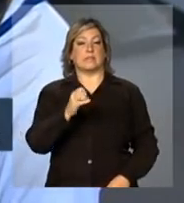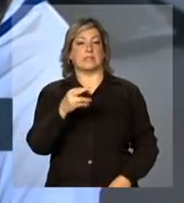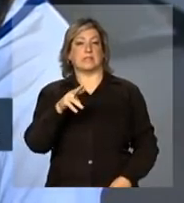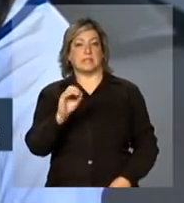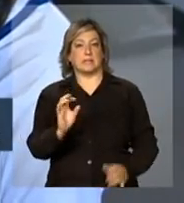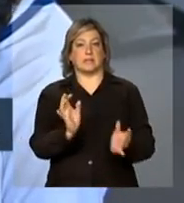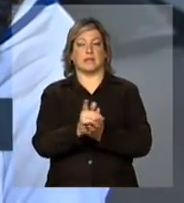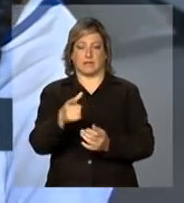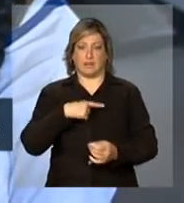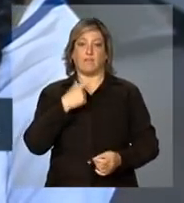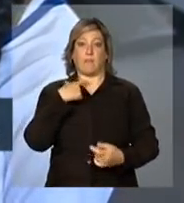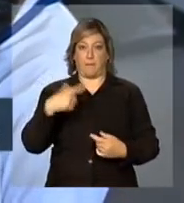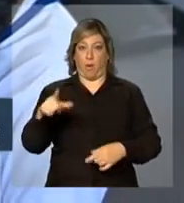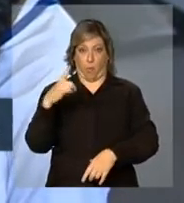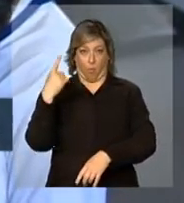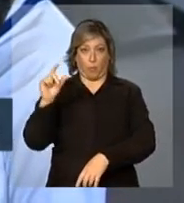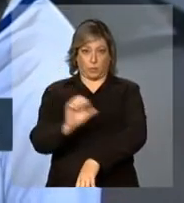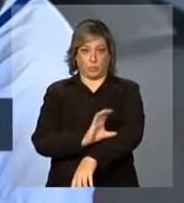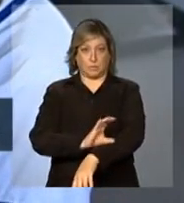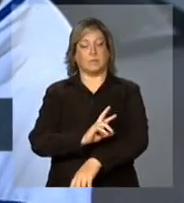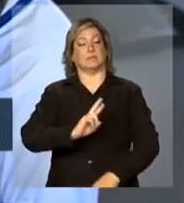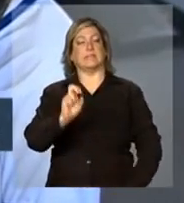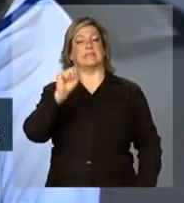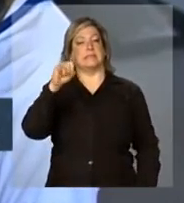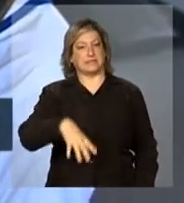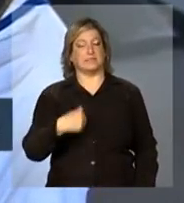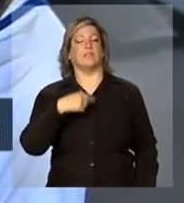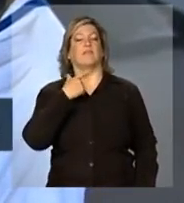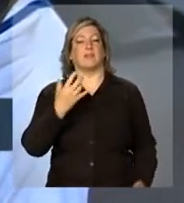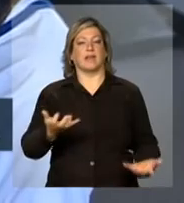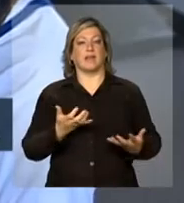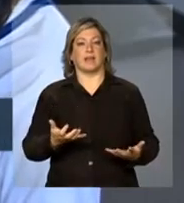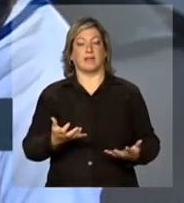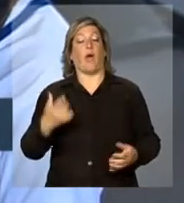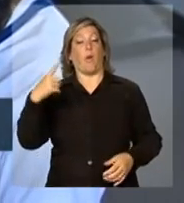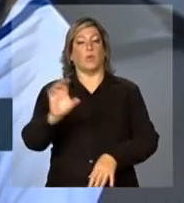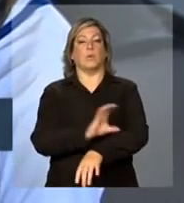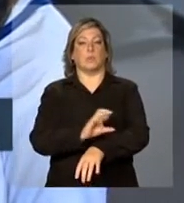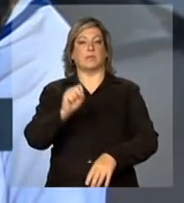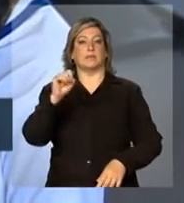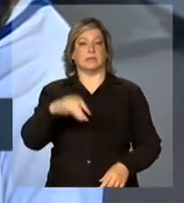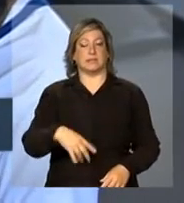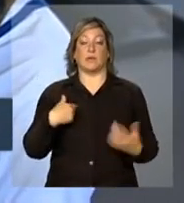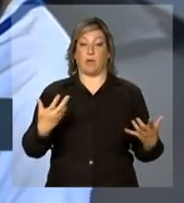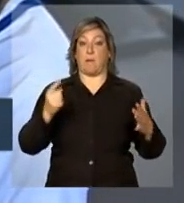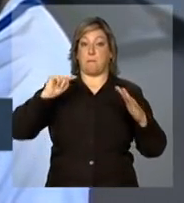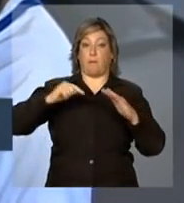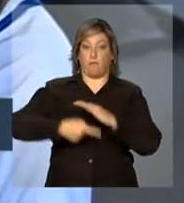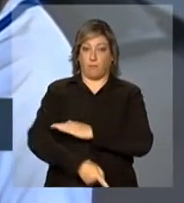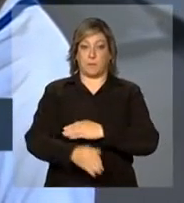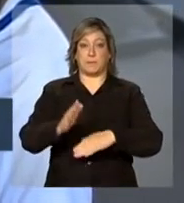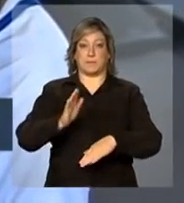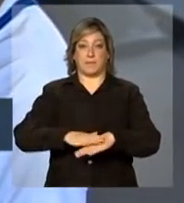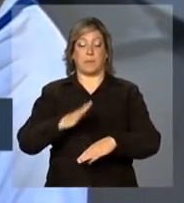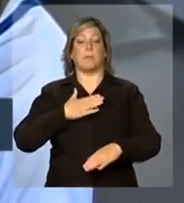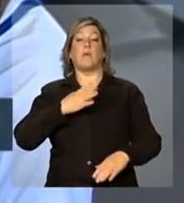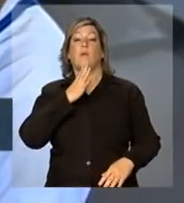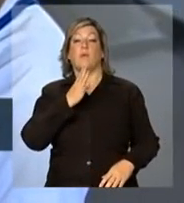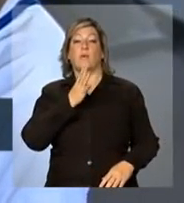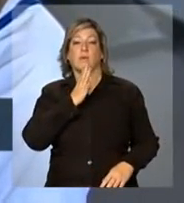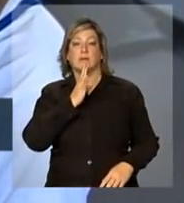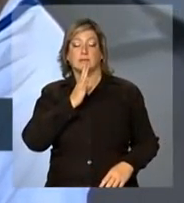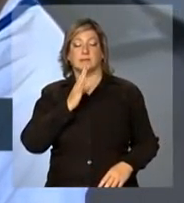pela frente. Tenho sim, pois é. E eu quero fazer outros cursos sim, quero aprofundar mais o meu